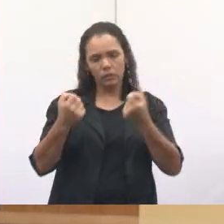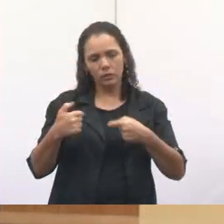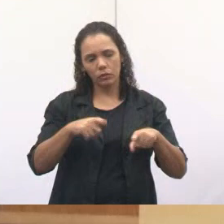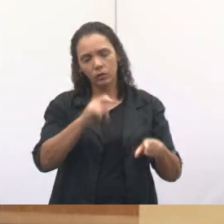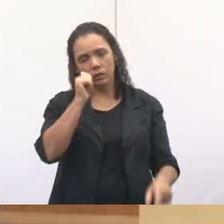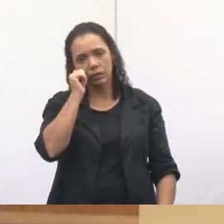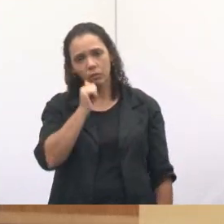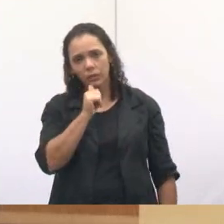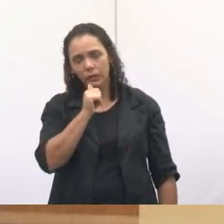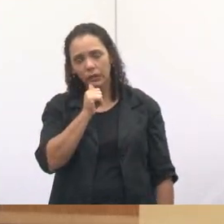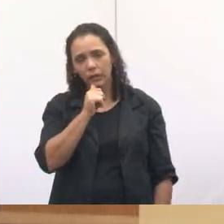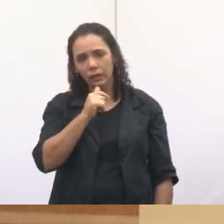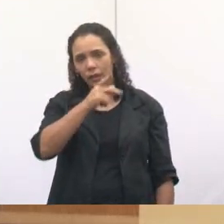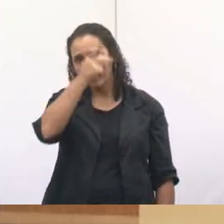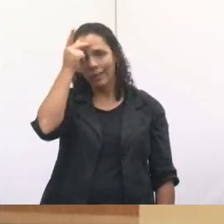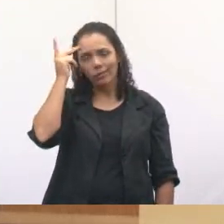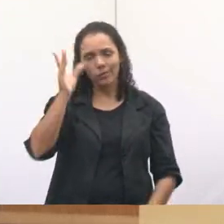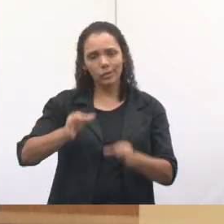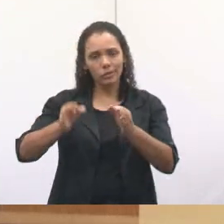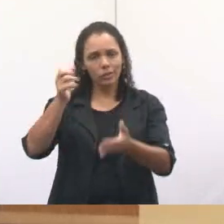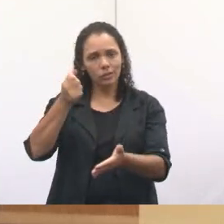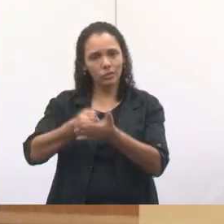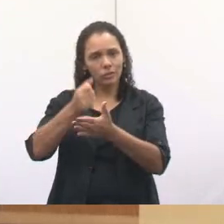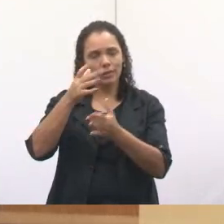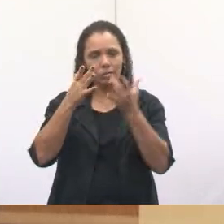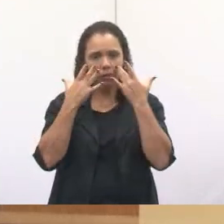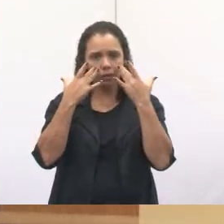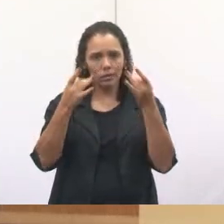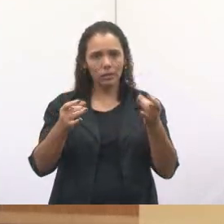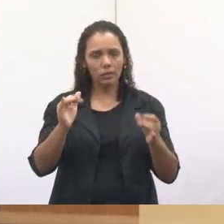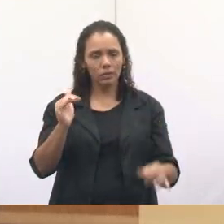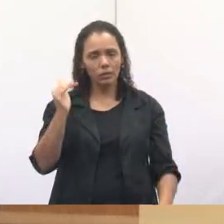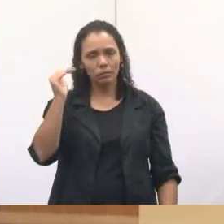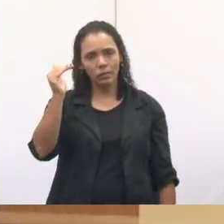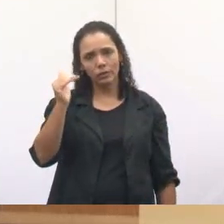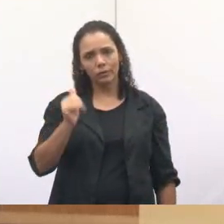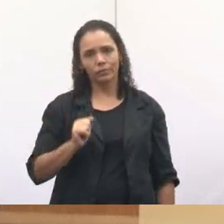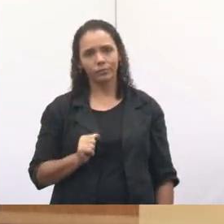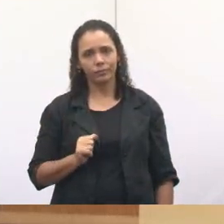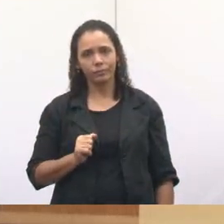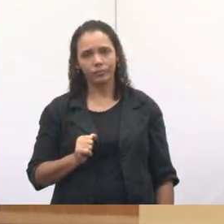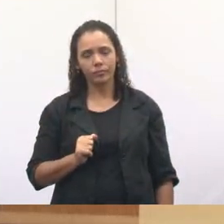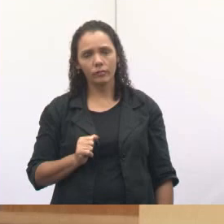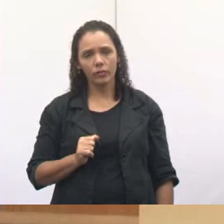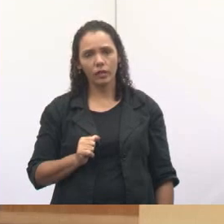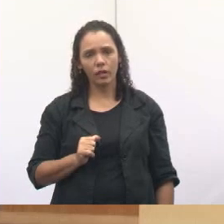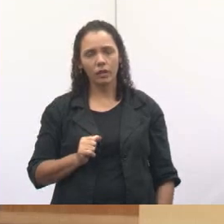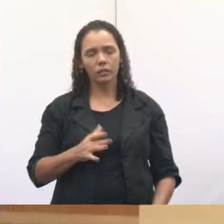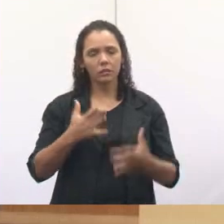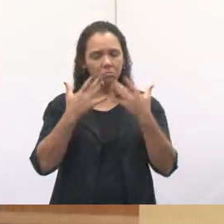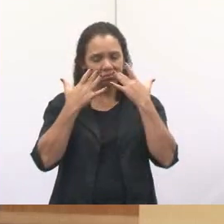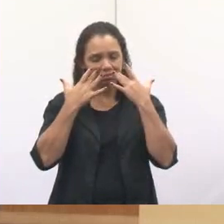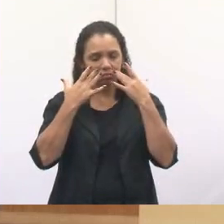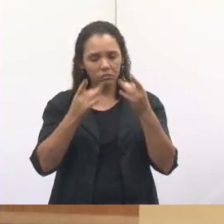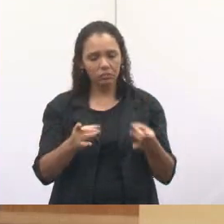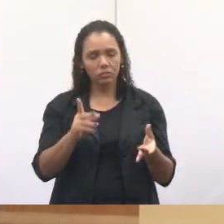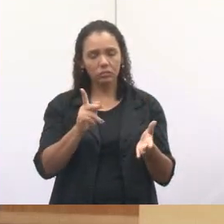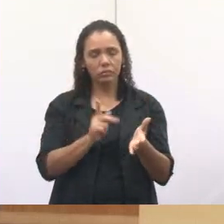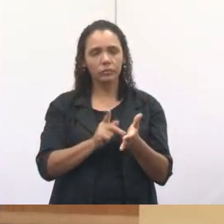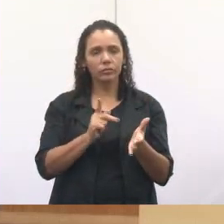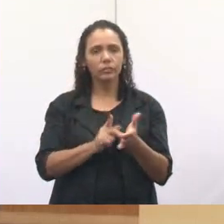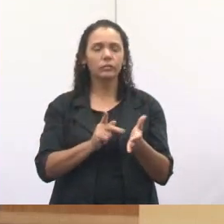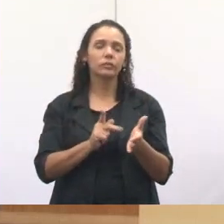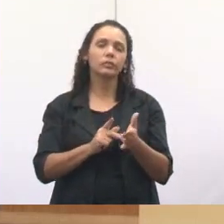mulher, o juiz passa a ter uma atenção ainda maior àquele caso, né? Ele se debruça mais, ele tem